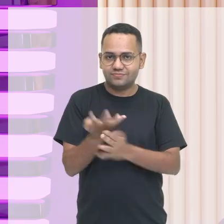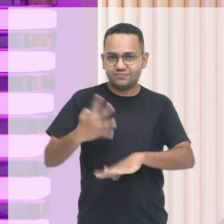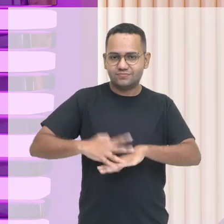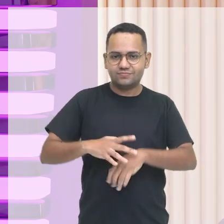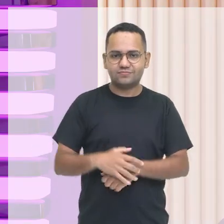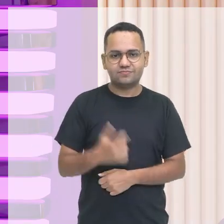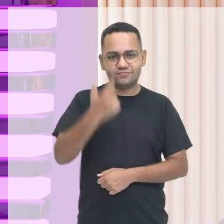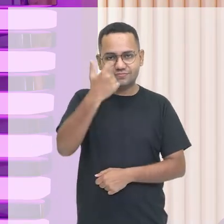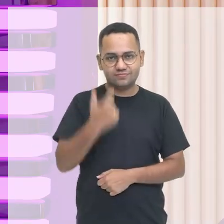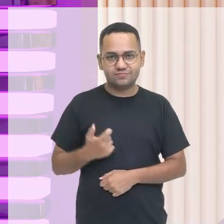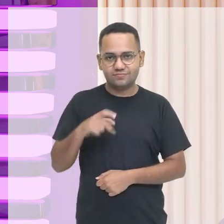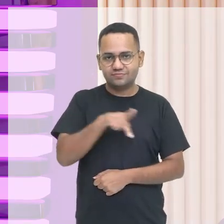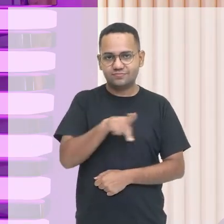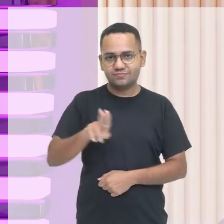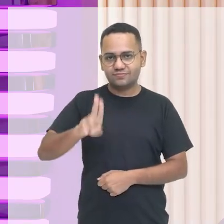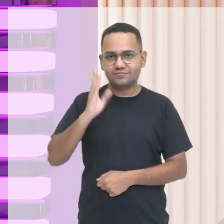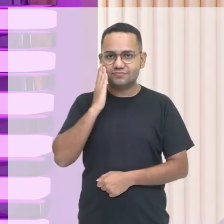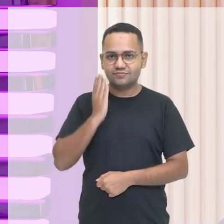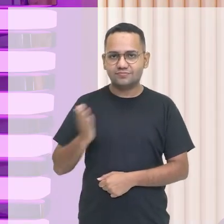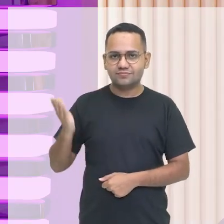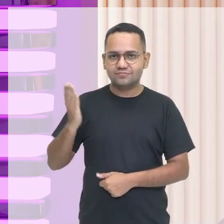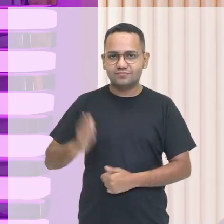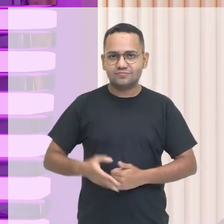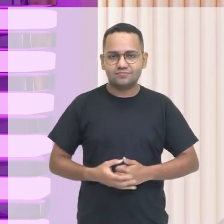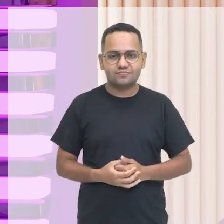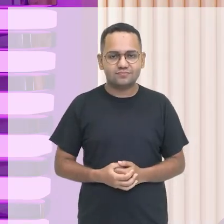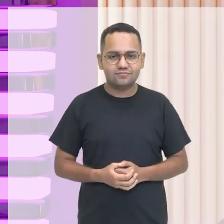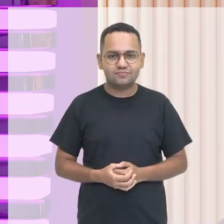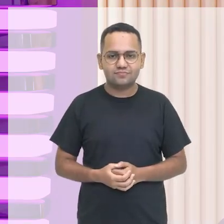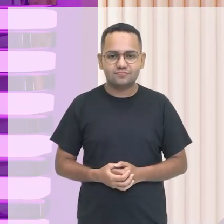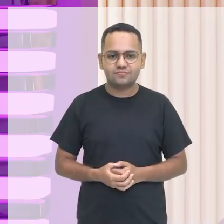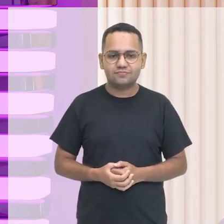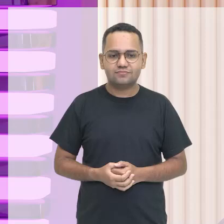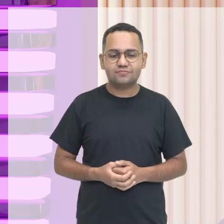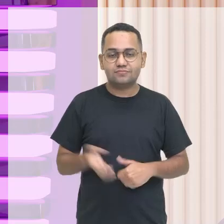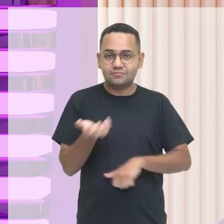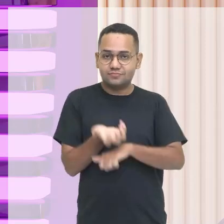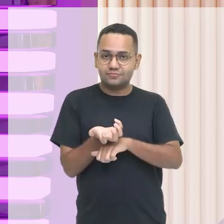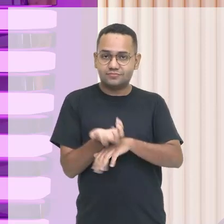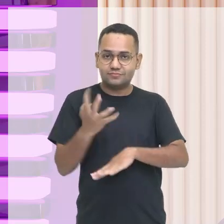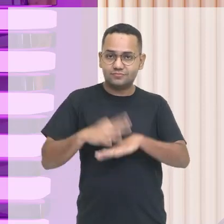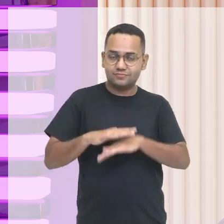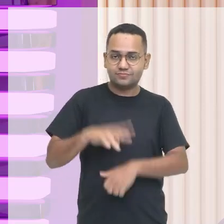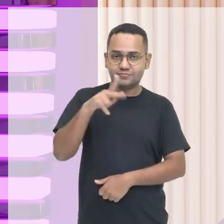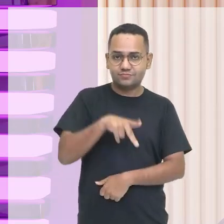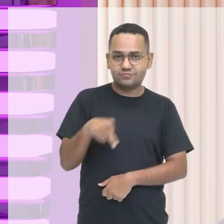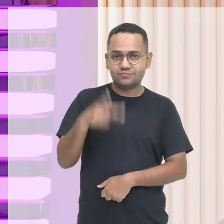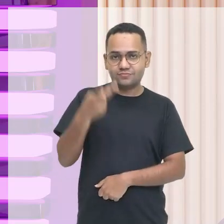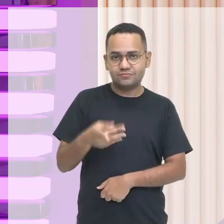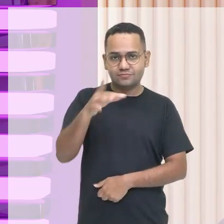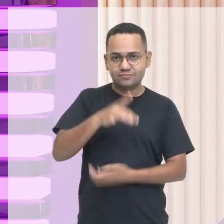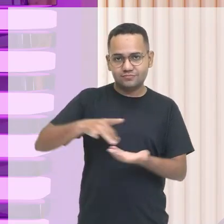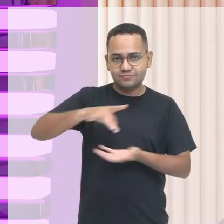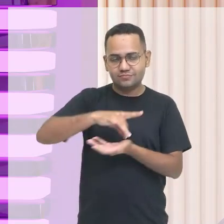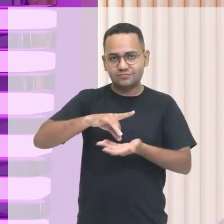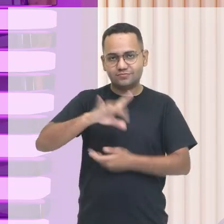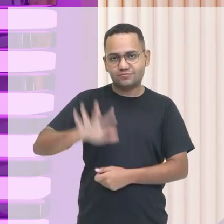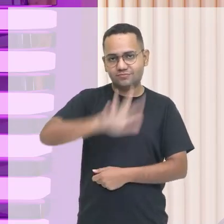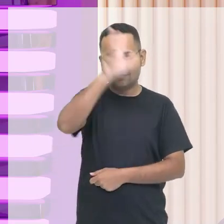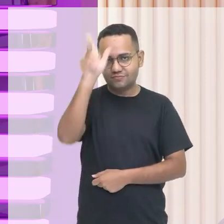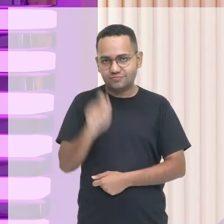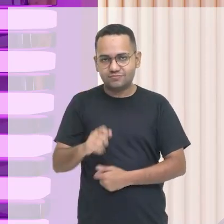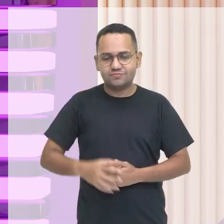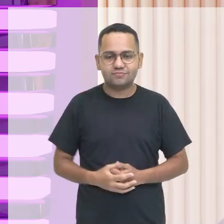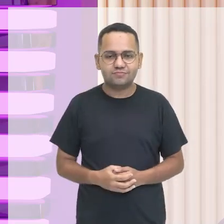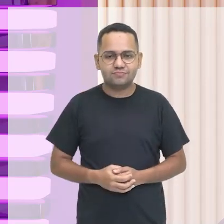matemática. Quem vos fala é o professor Antônio Paulo, professor de matemática aqui do Centro de Mídia do Amazonas, e vou trazer para você um tema